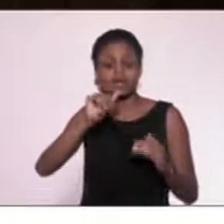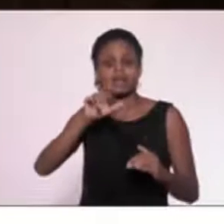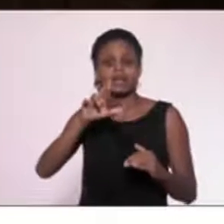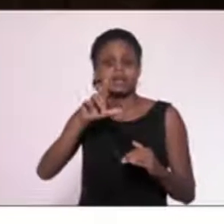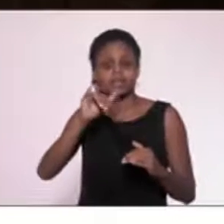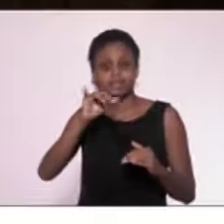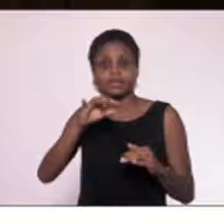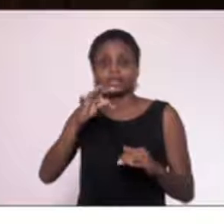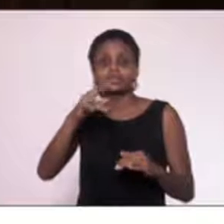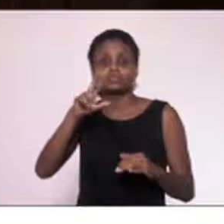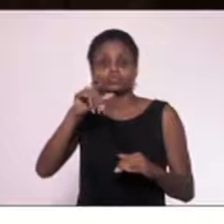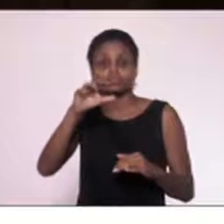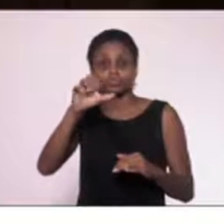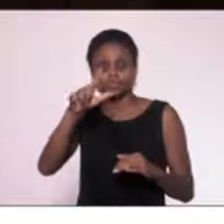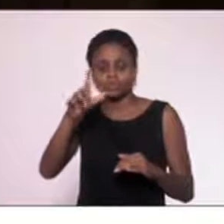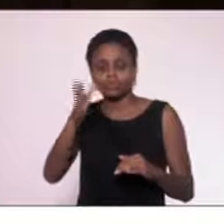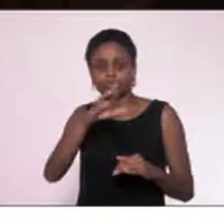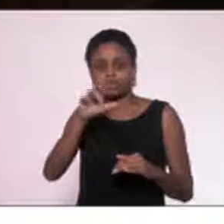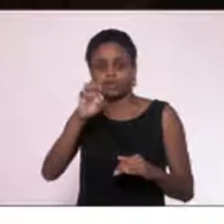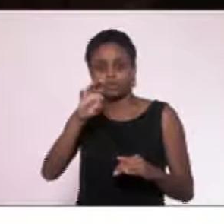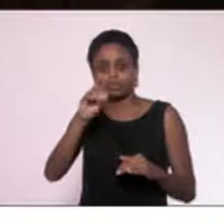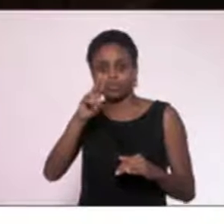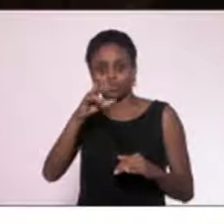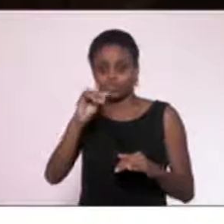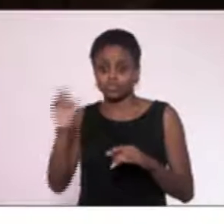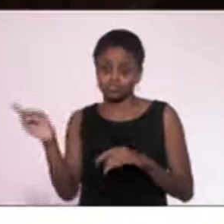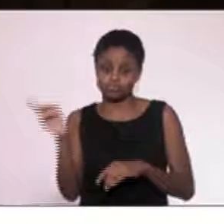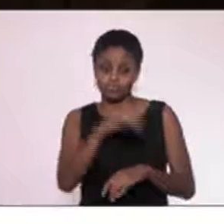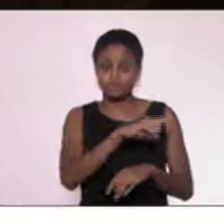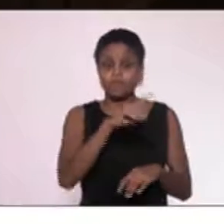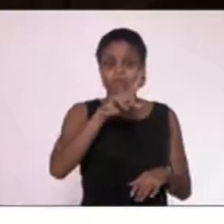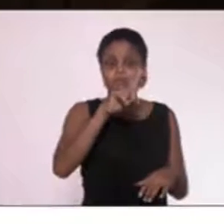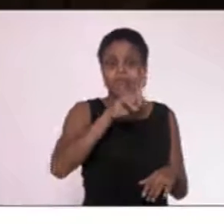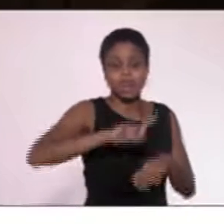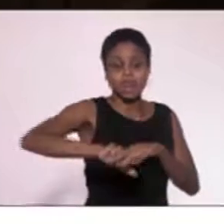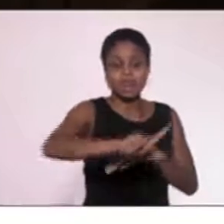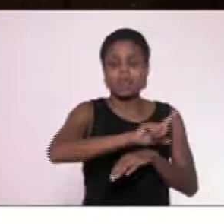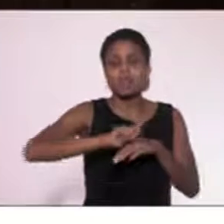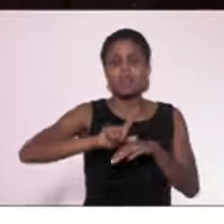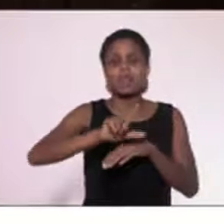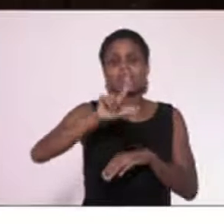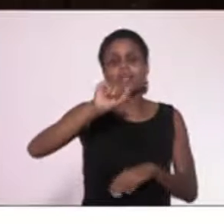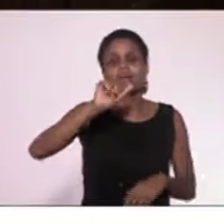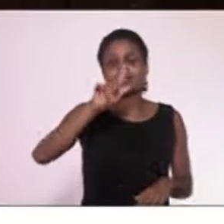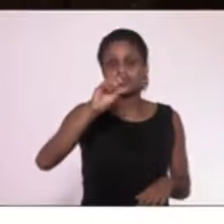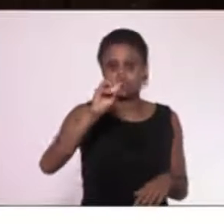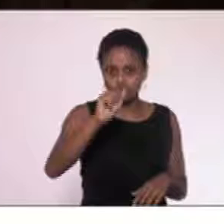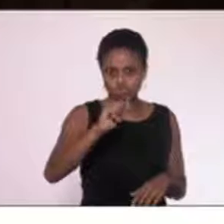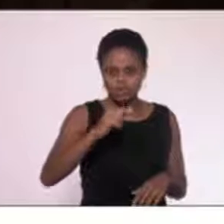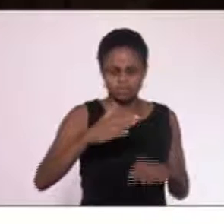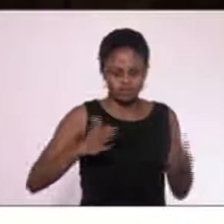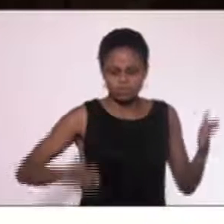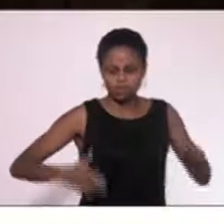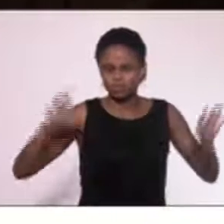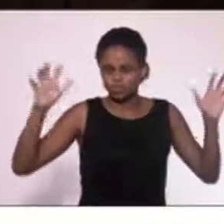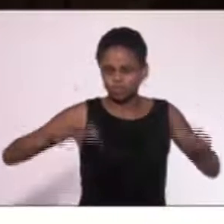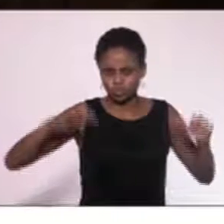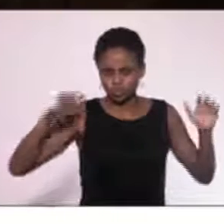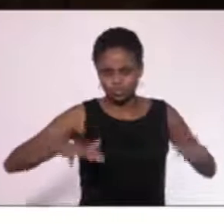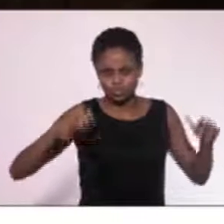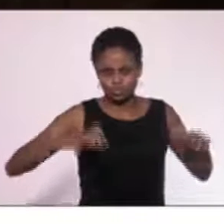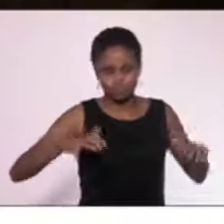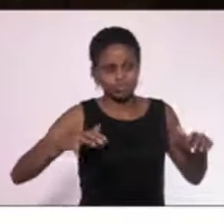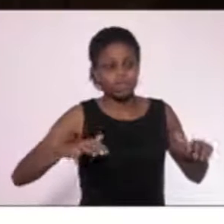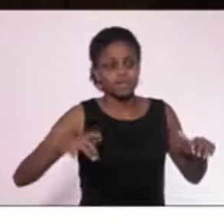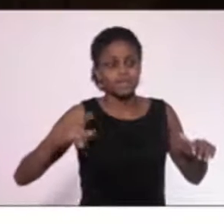no sentido do Rio Comprido Lagoa, nesse período chuvoso, está